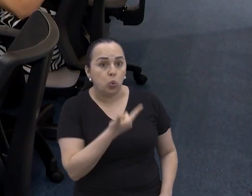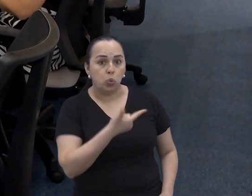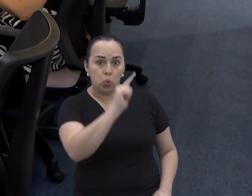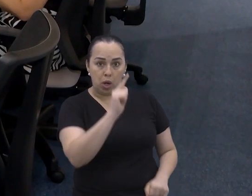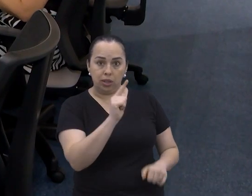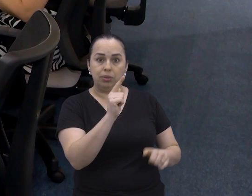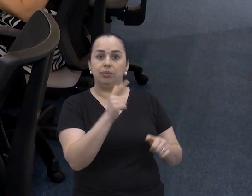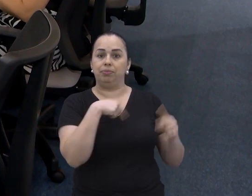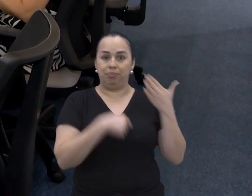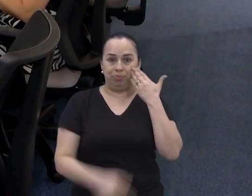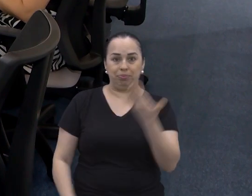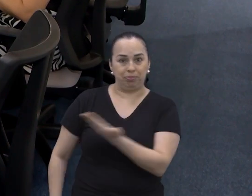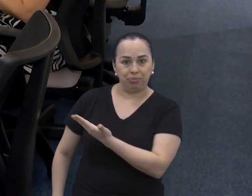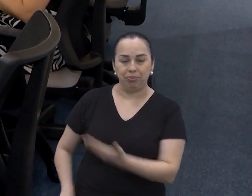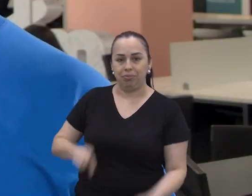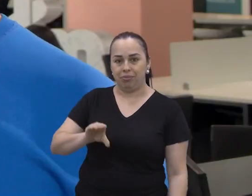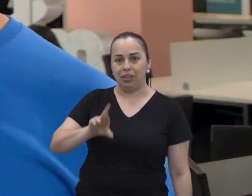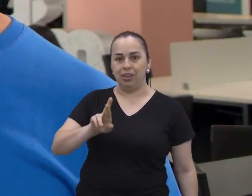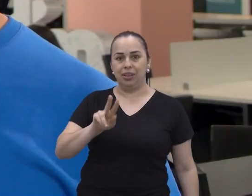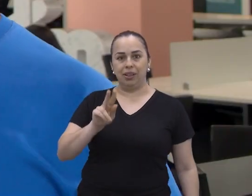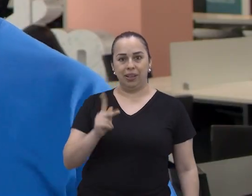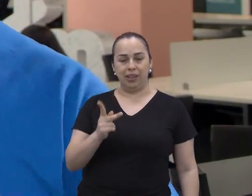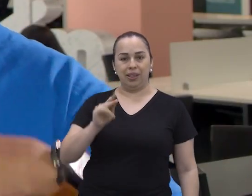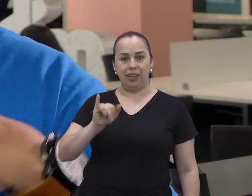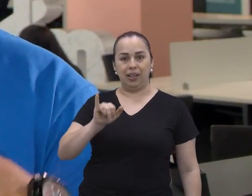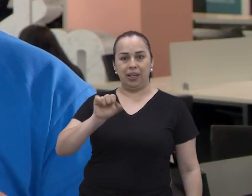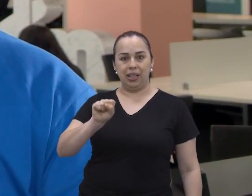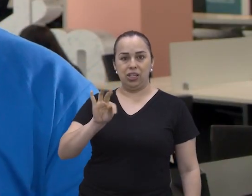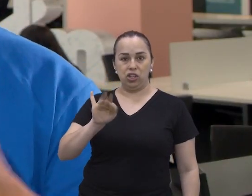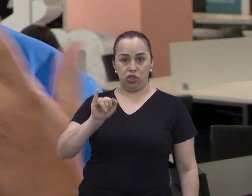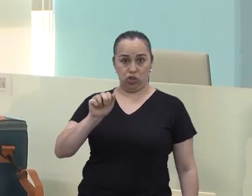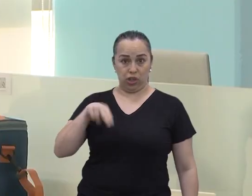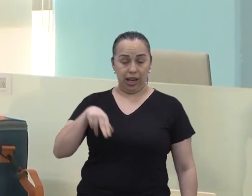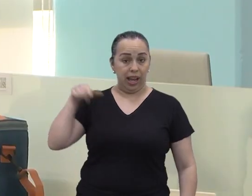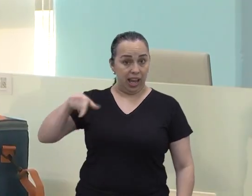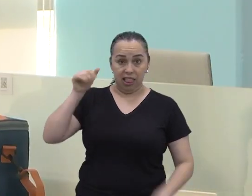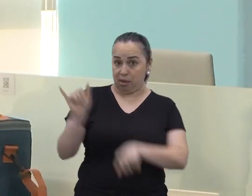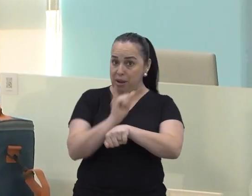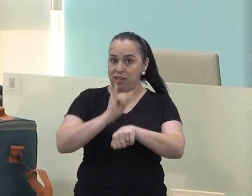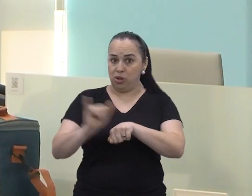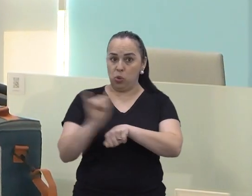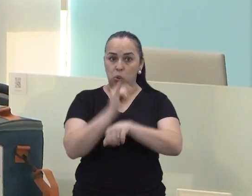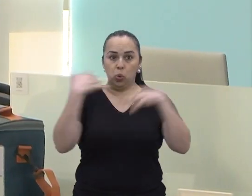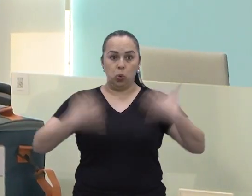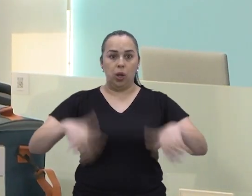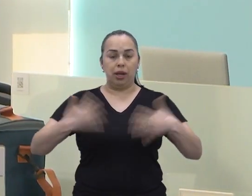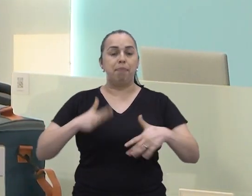outro escritório no Jardim Aquários, o Christian, que é coordenador, tem em mãos